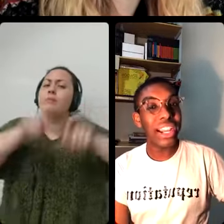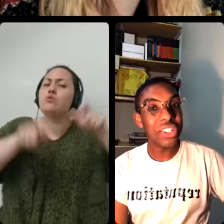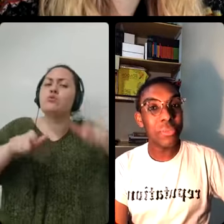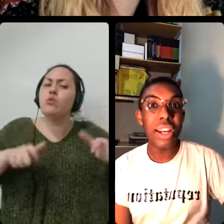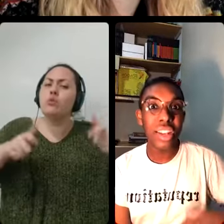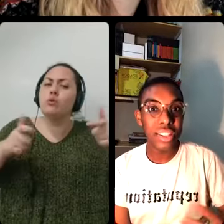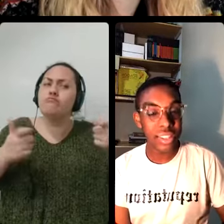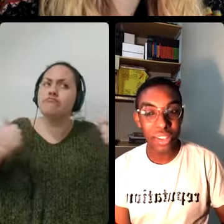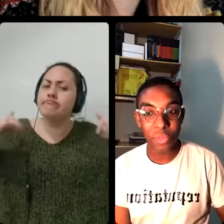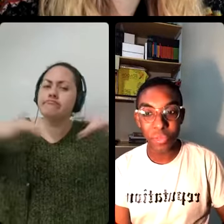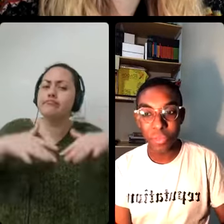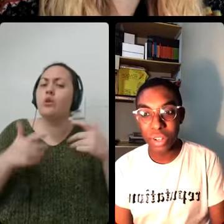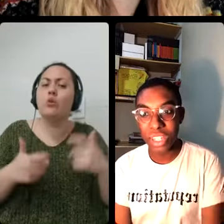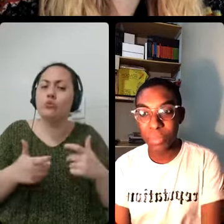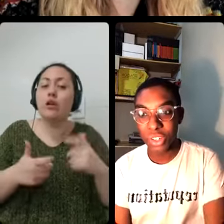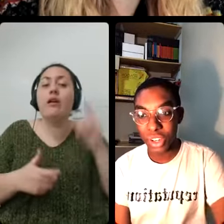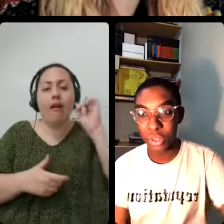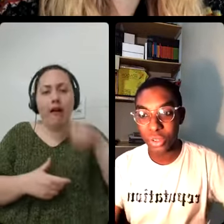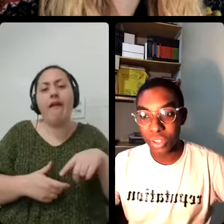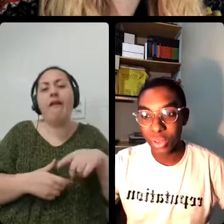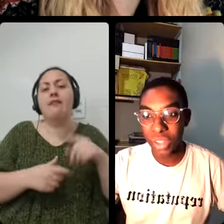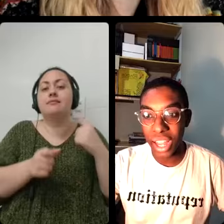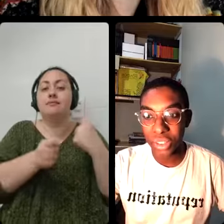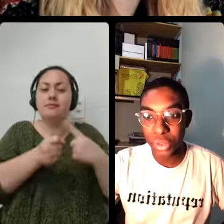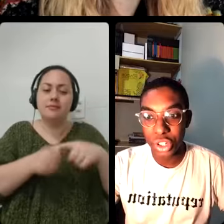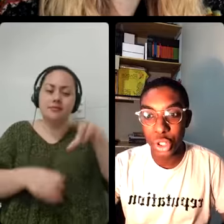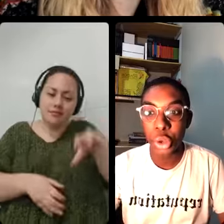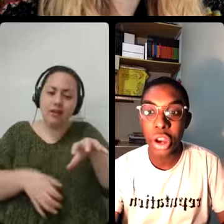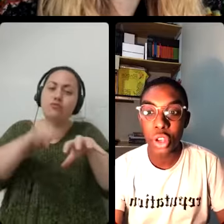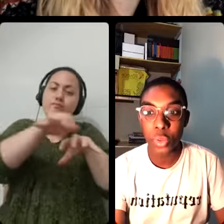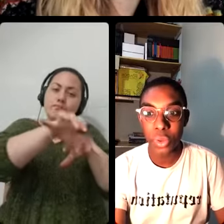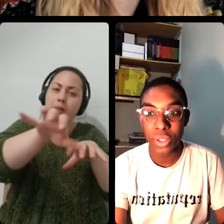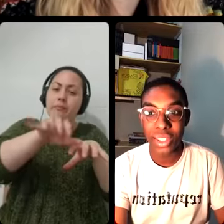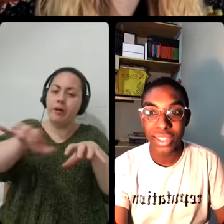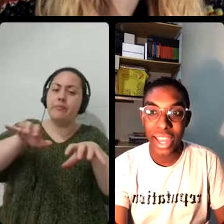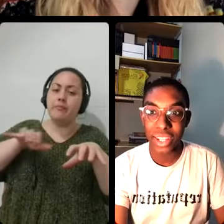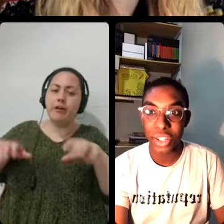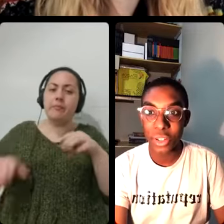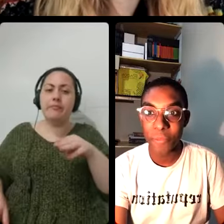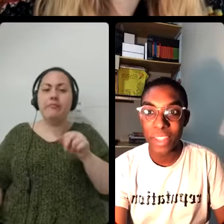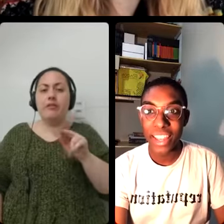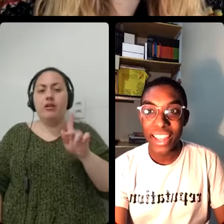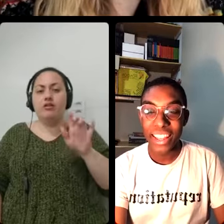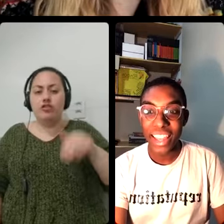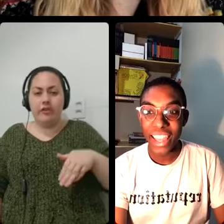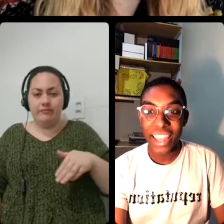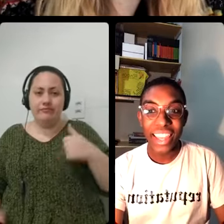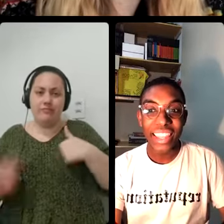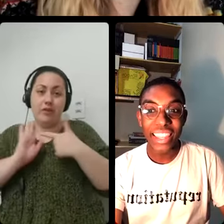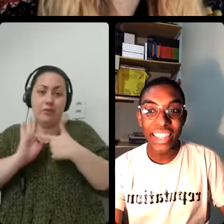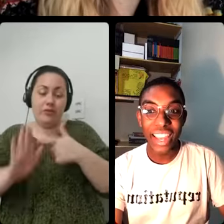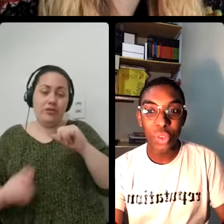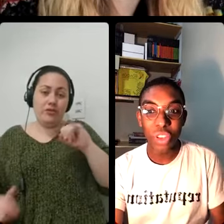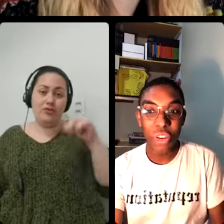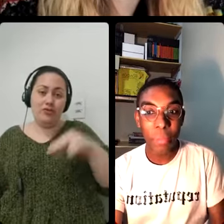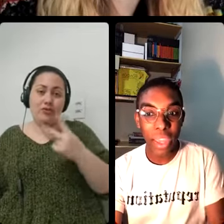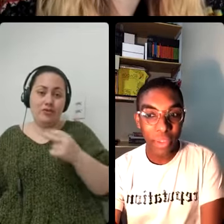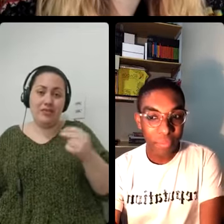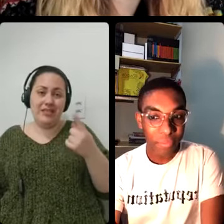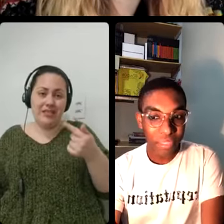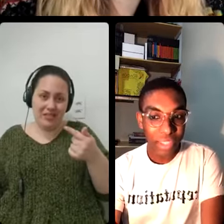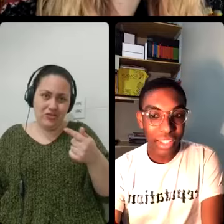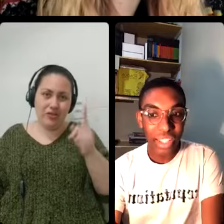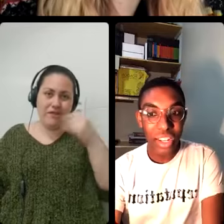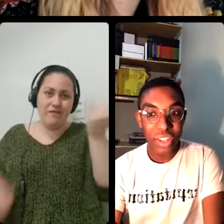nos locais de marginalização. Por exemplo, eu trouxe aqui um dado de junho de 2017, né, que é do